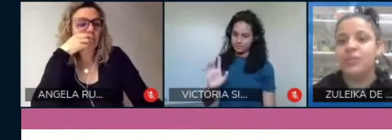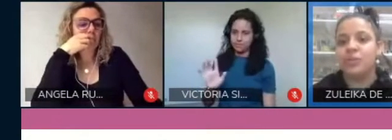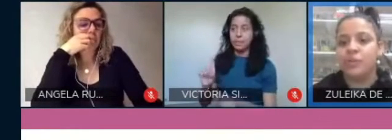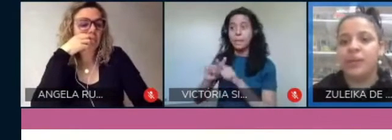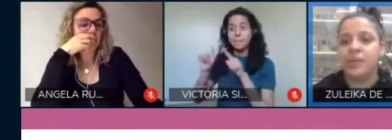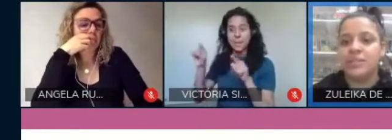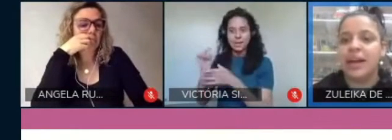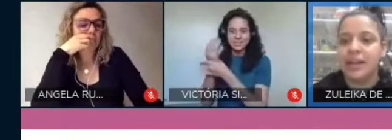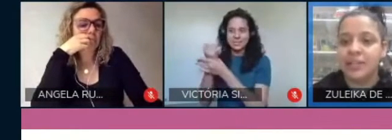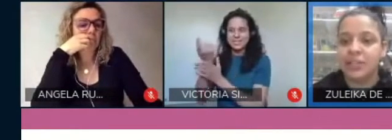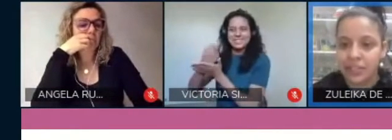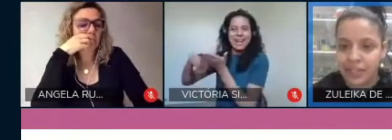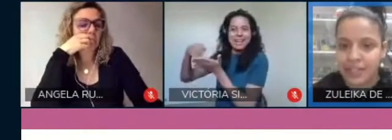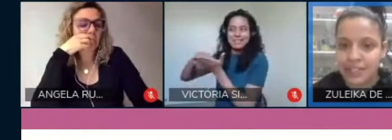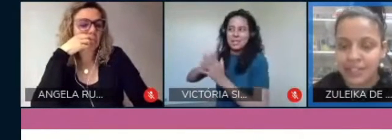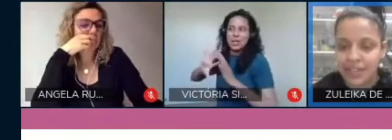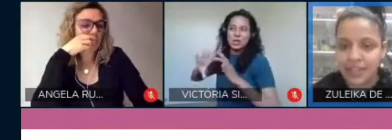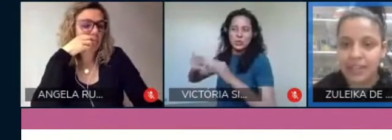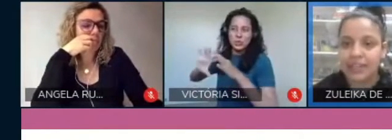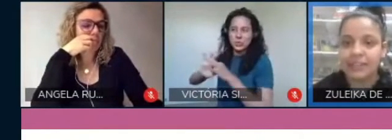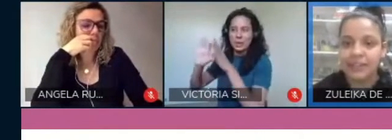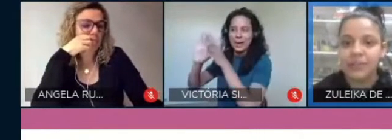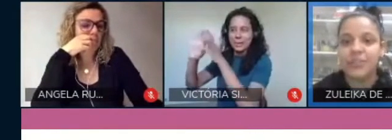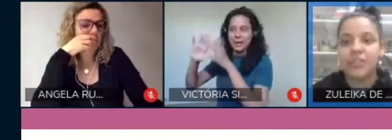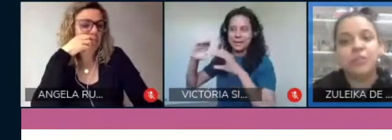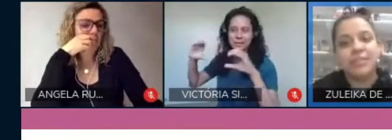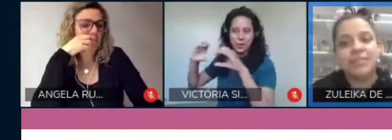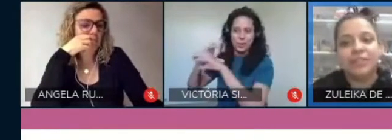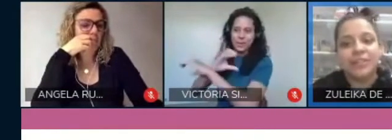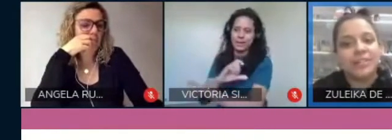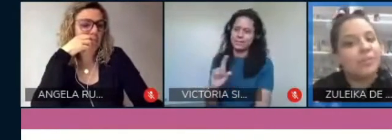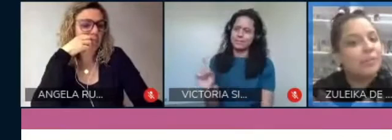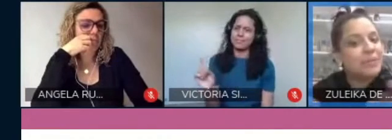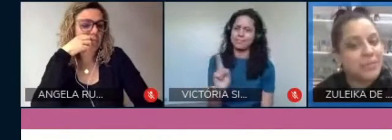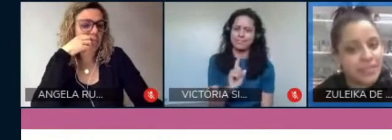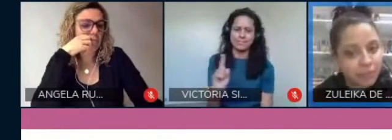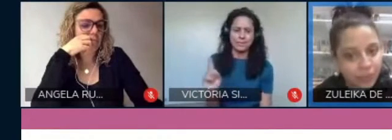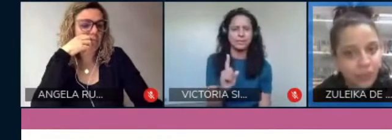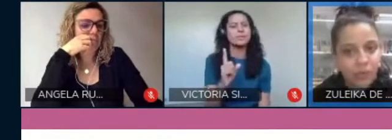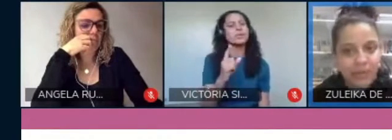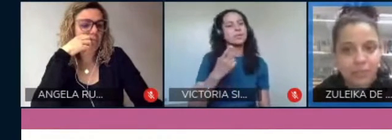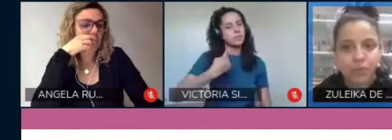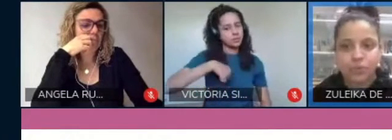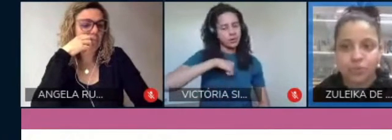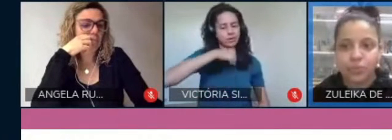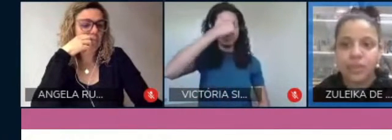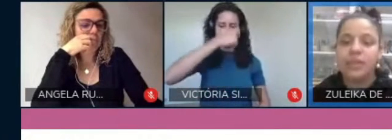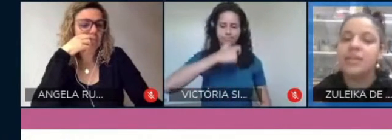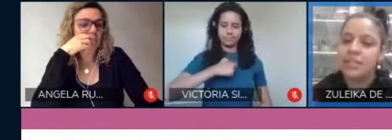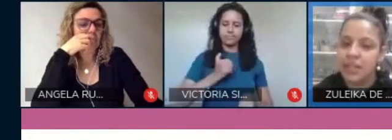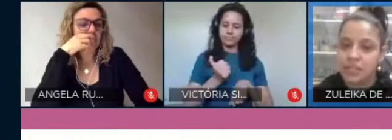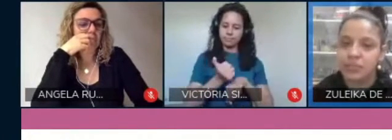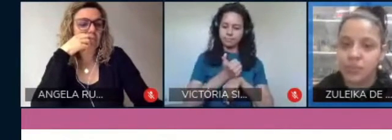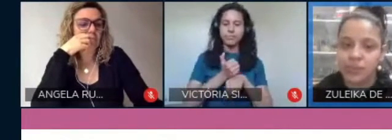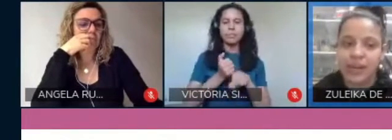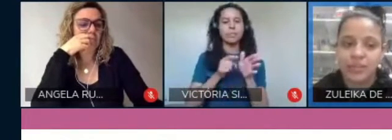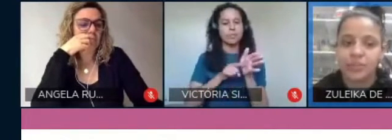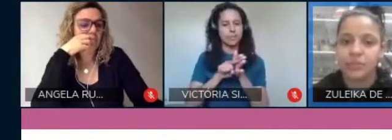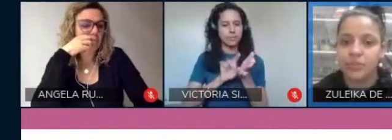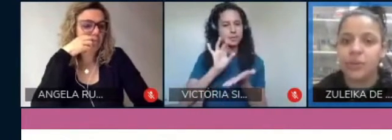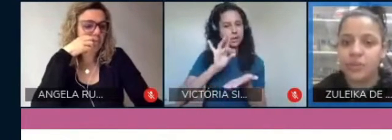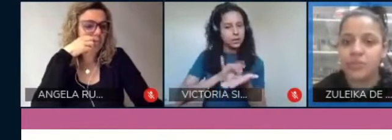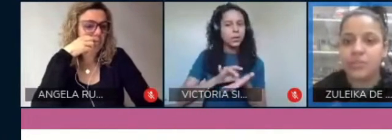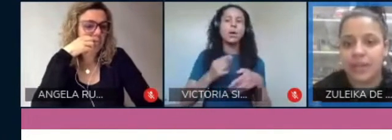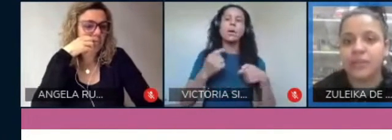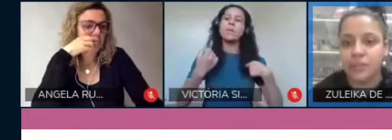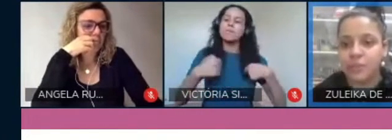estudos realizados sobre a nossa área de interesse. Então, a gente precisa fazer uma pesquisa um pouco mais profunda, se esse for